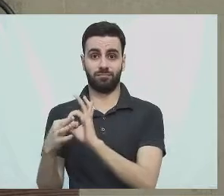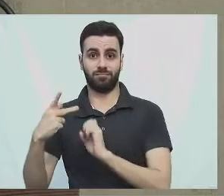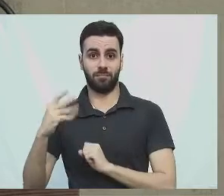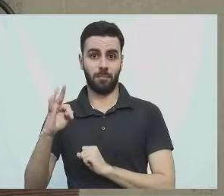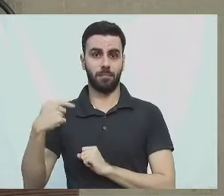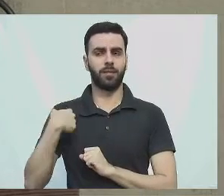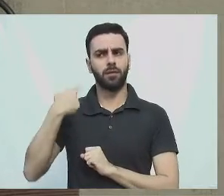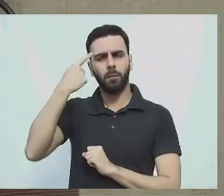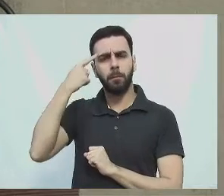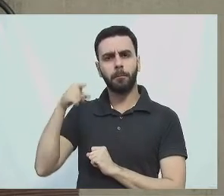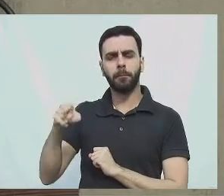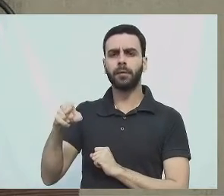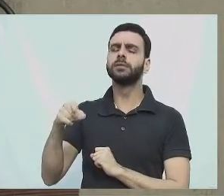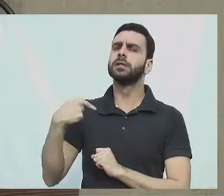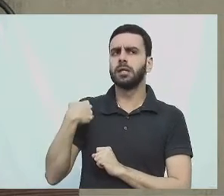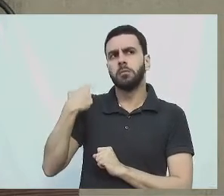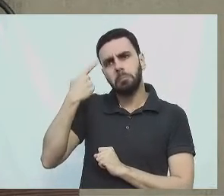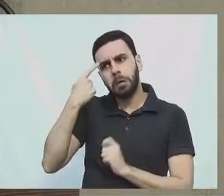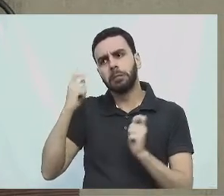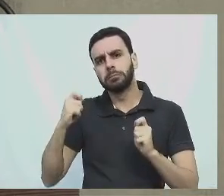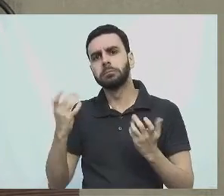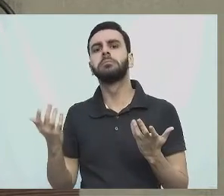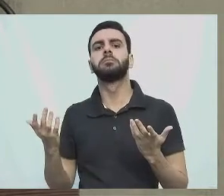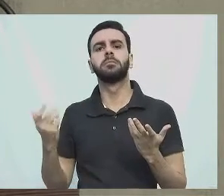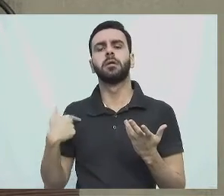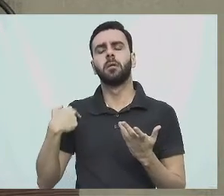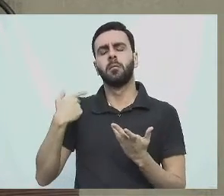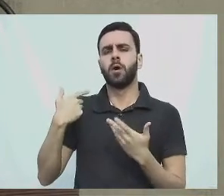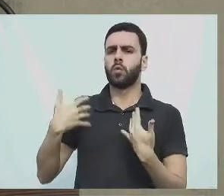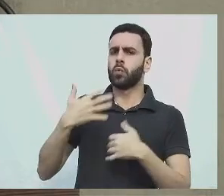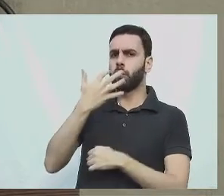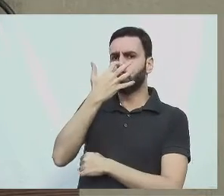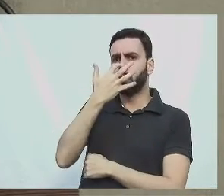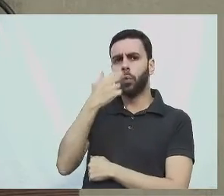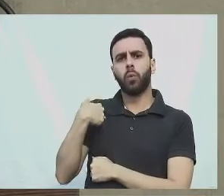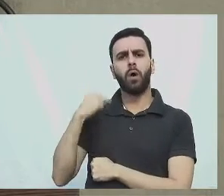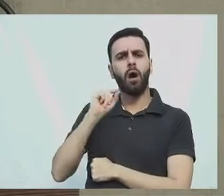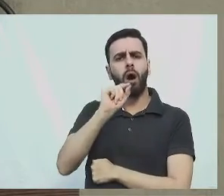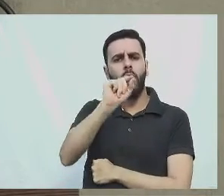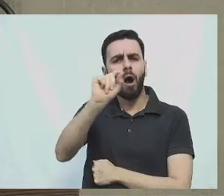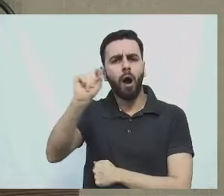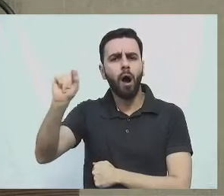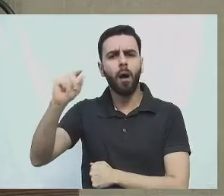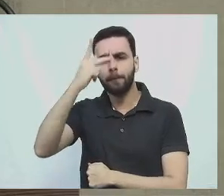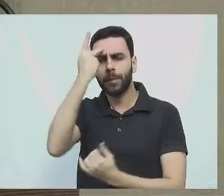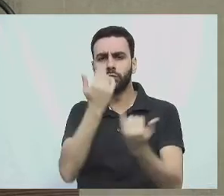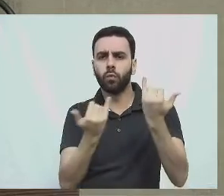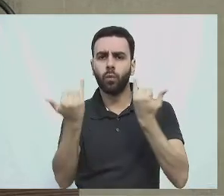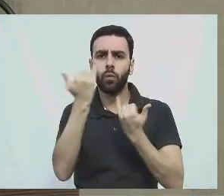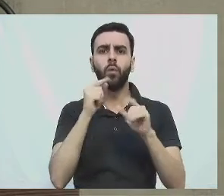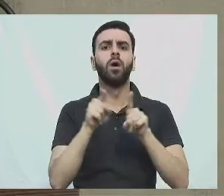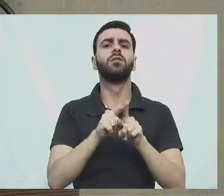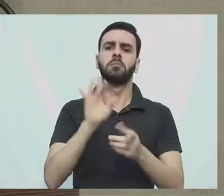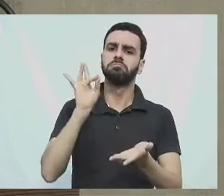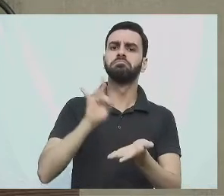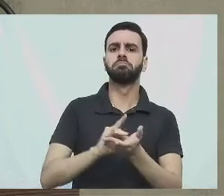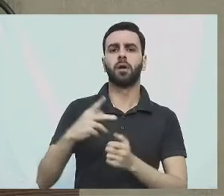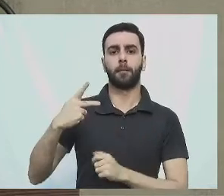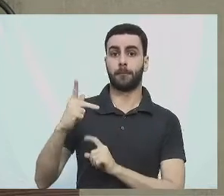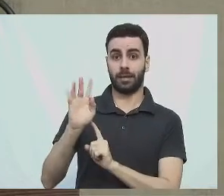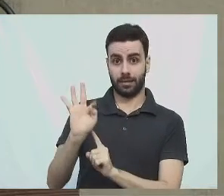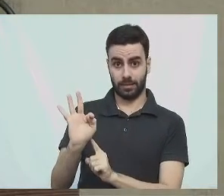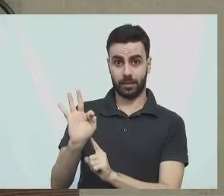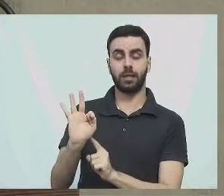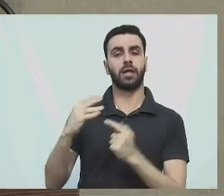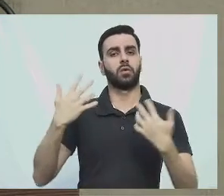não esperava, já esperava aquilo, sabe? Não esperava coisa diferente, mas eu vi muitas pessoas que falaram, realmente o PT